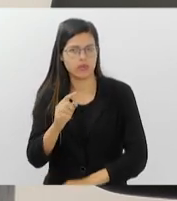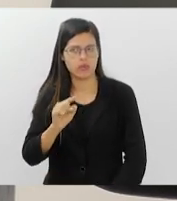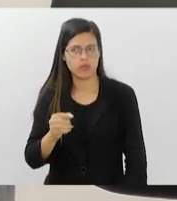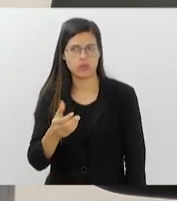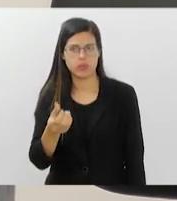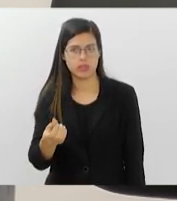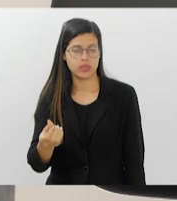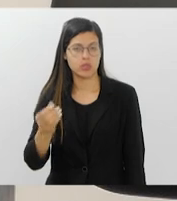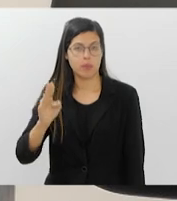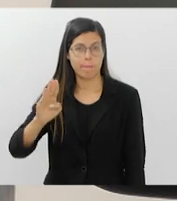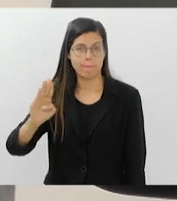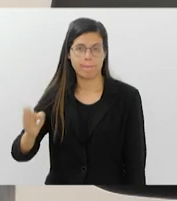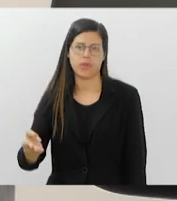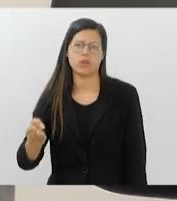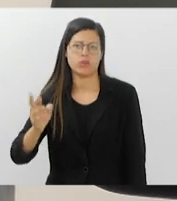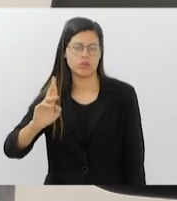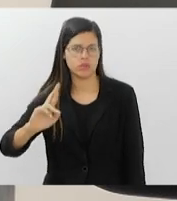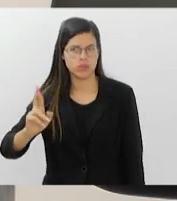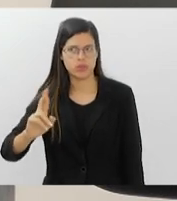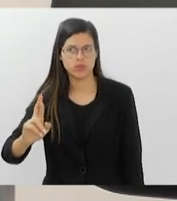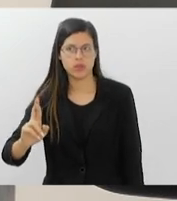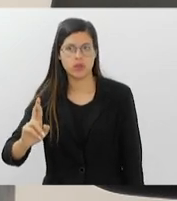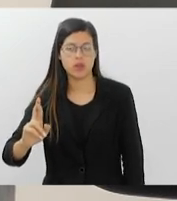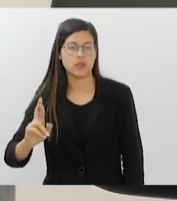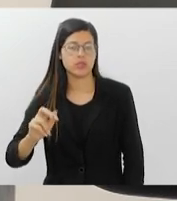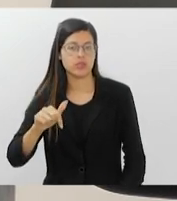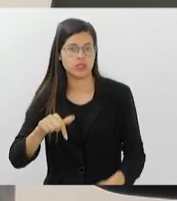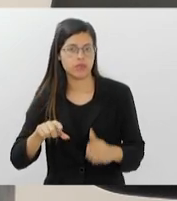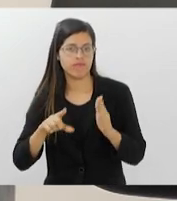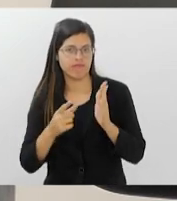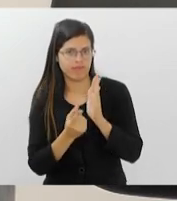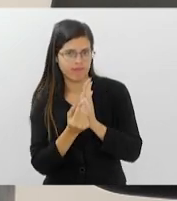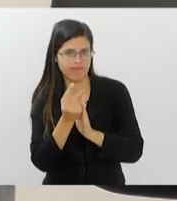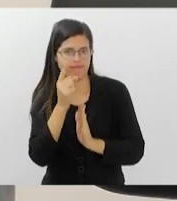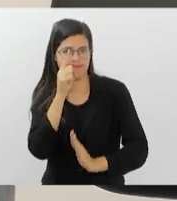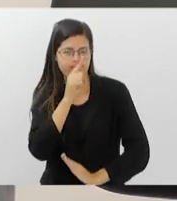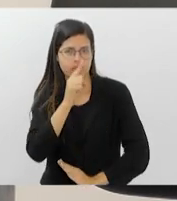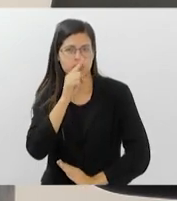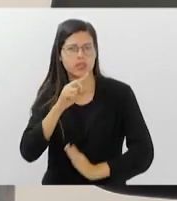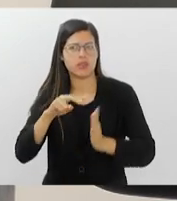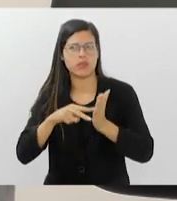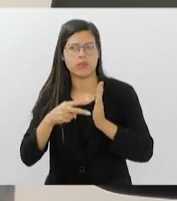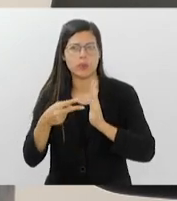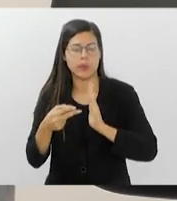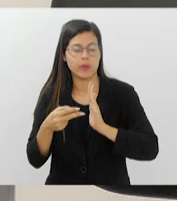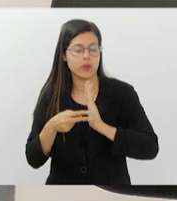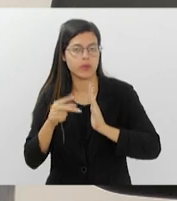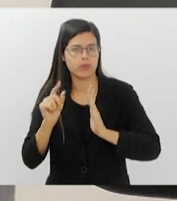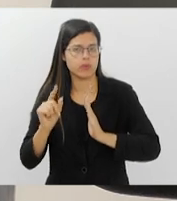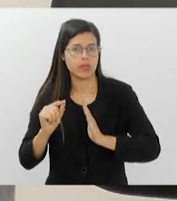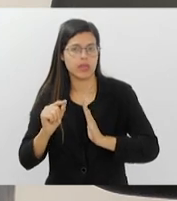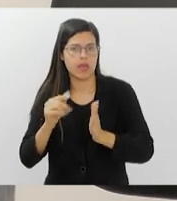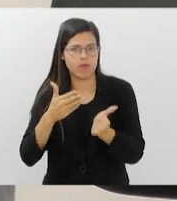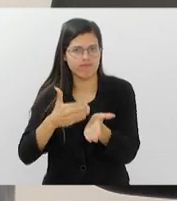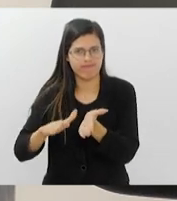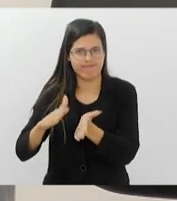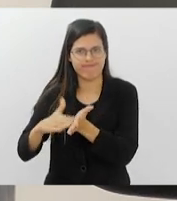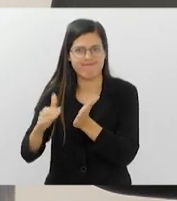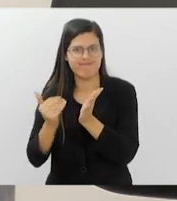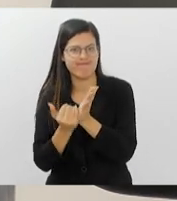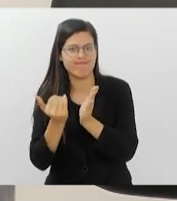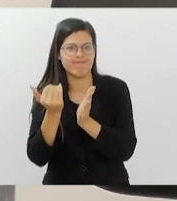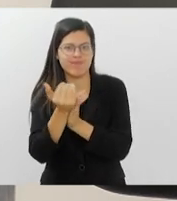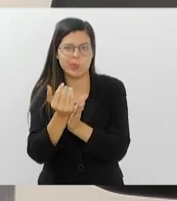bilhões de reais rombo orçamentário quer dizer que as despesas são maiores que as receitas